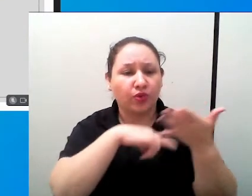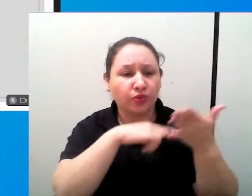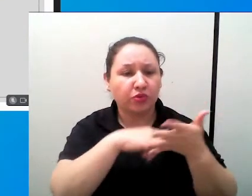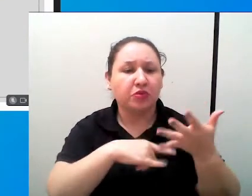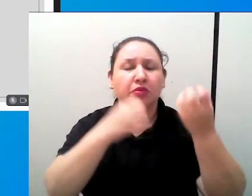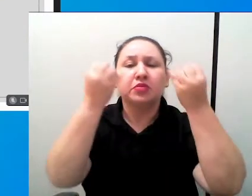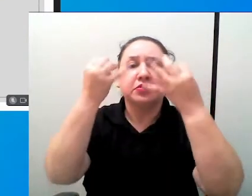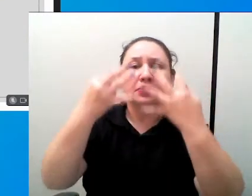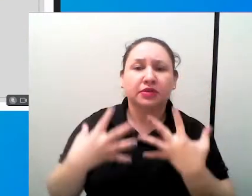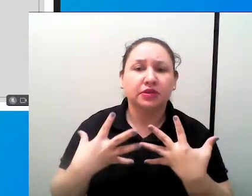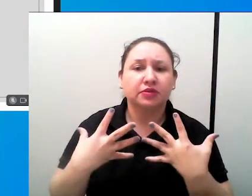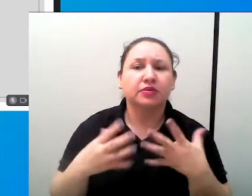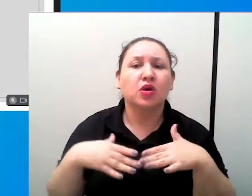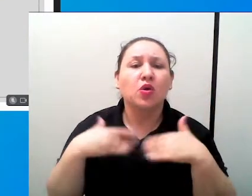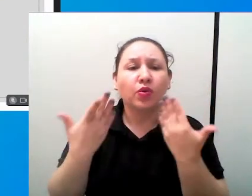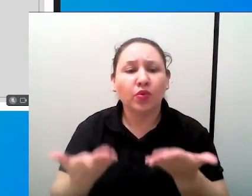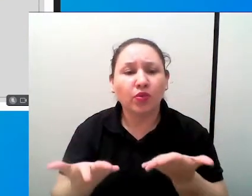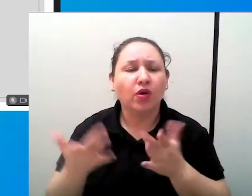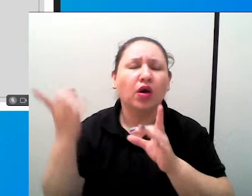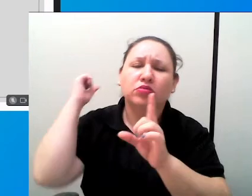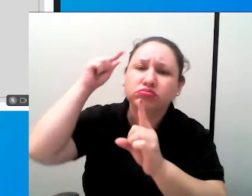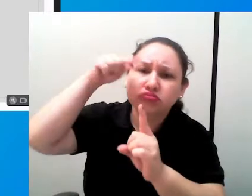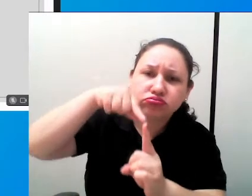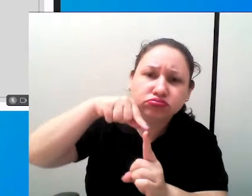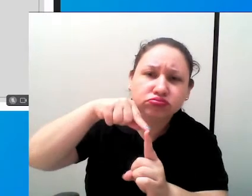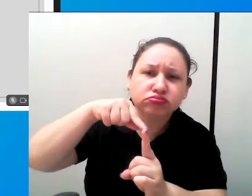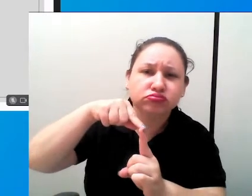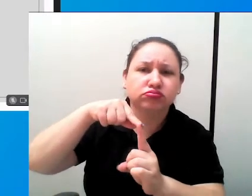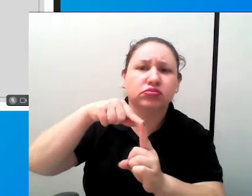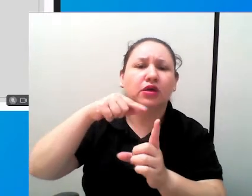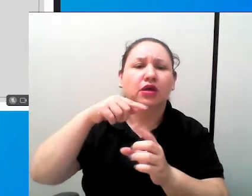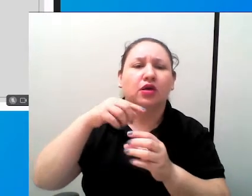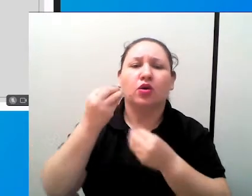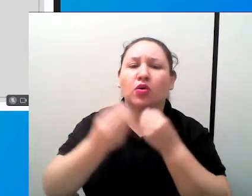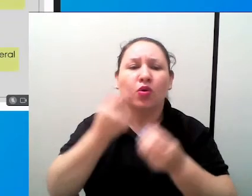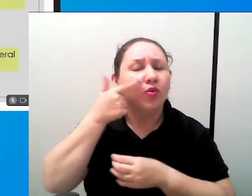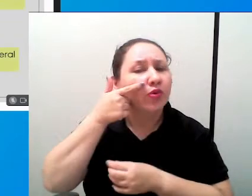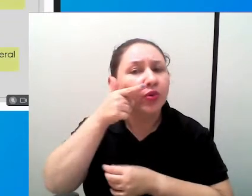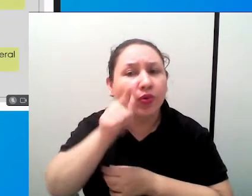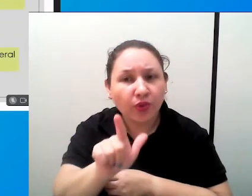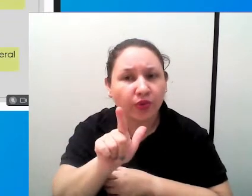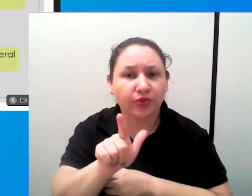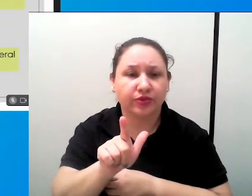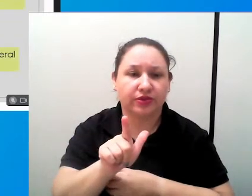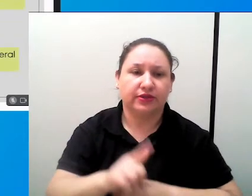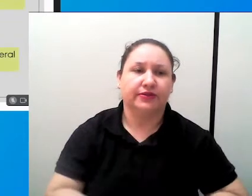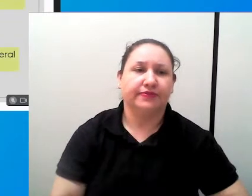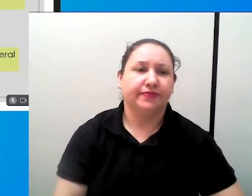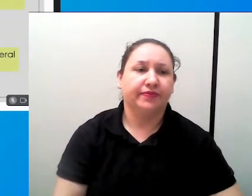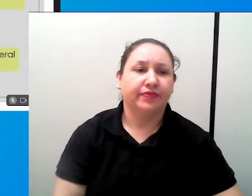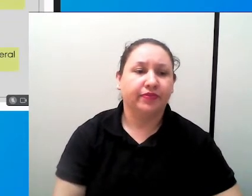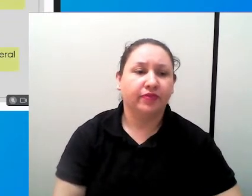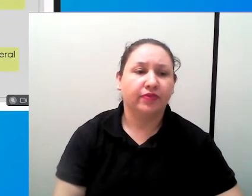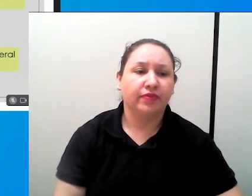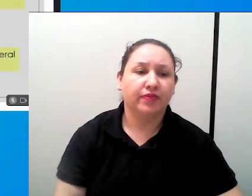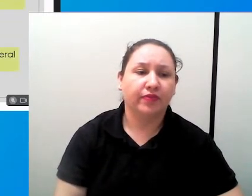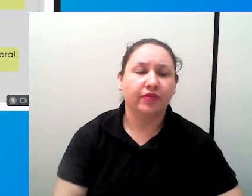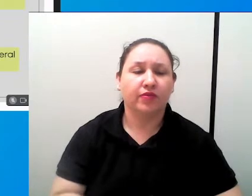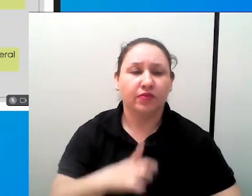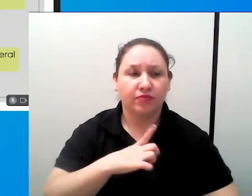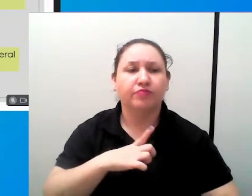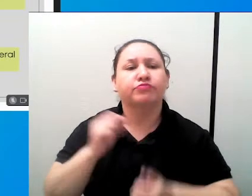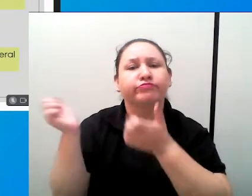os resultados e os desafios alcançados, né, durante esse período. Toda a movimentação, né,